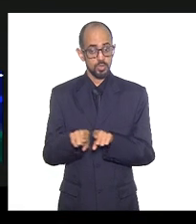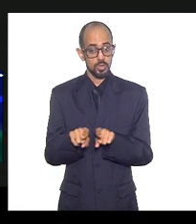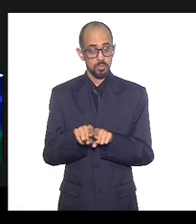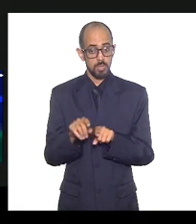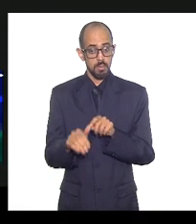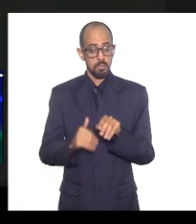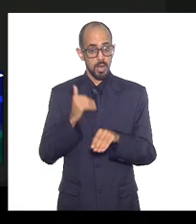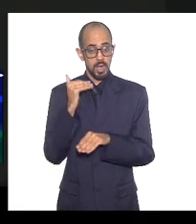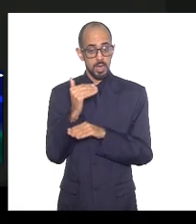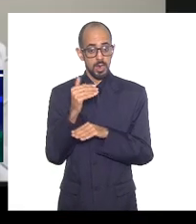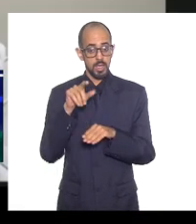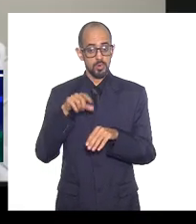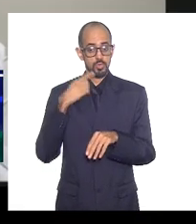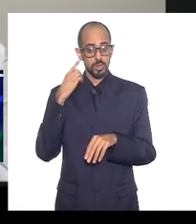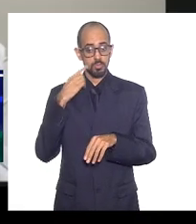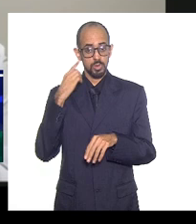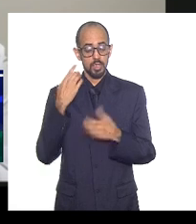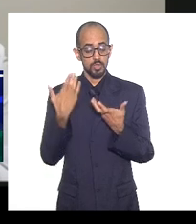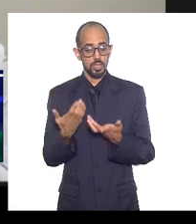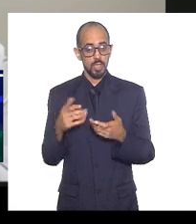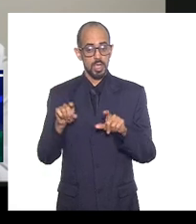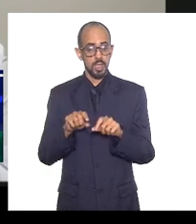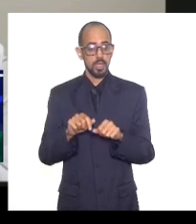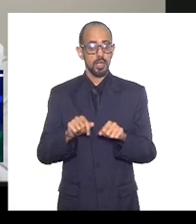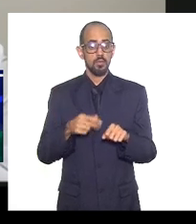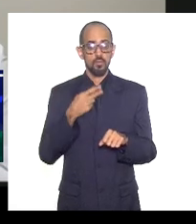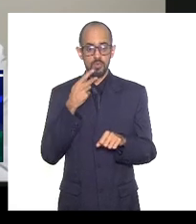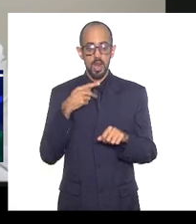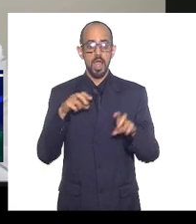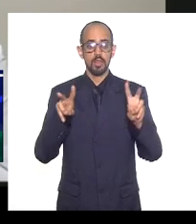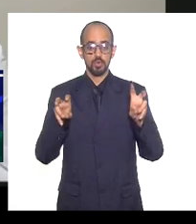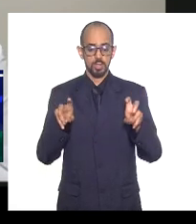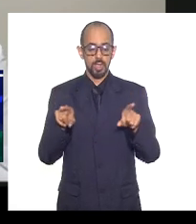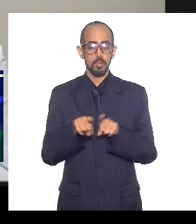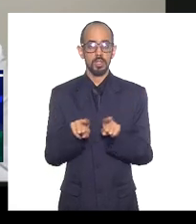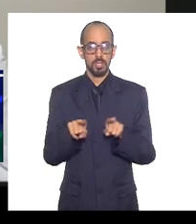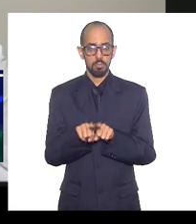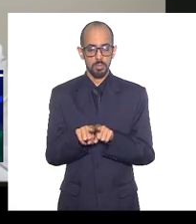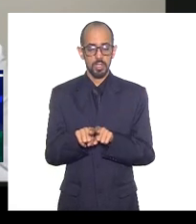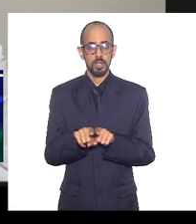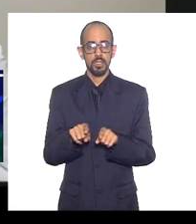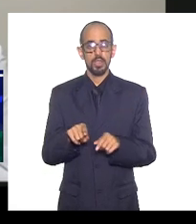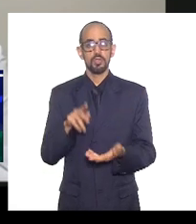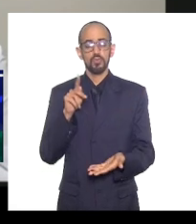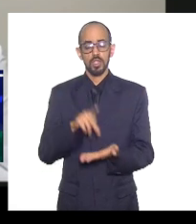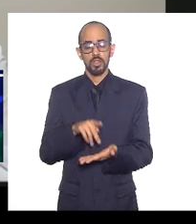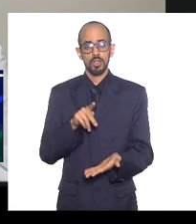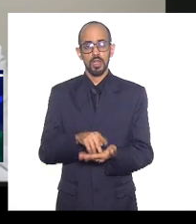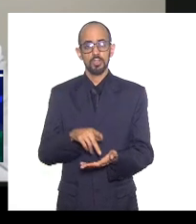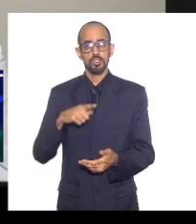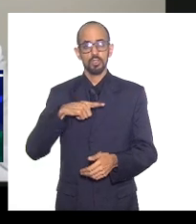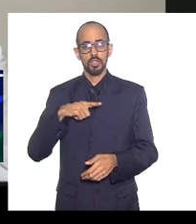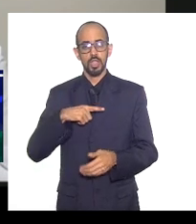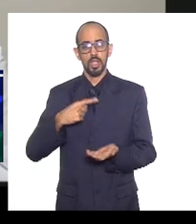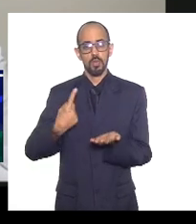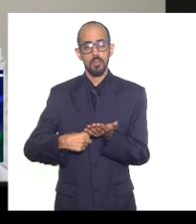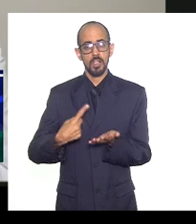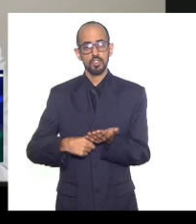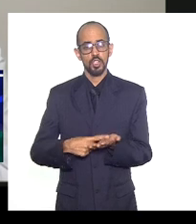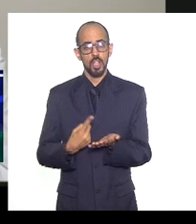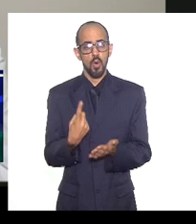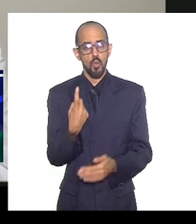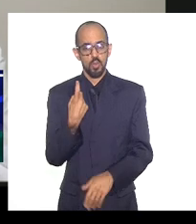deputados que quiserem junto tratar da temática, que é de suma importância, que realmente tem a ver, uma agenda única, né? Quando se